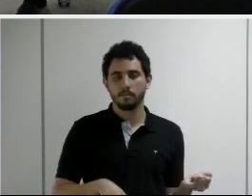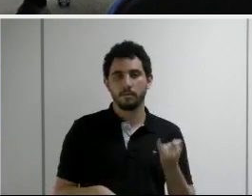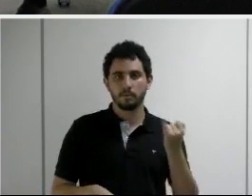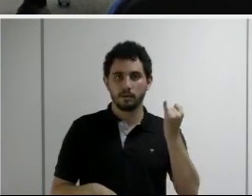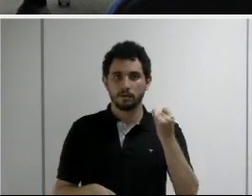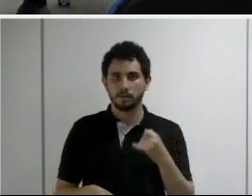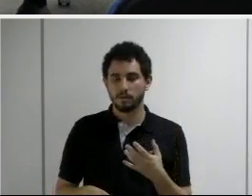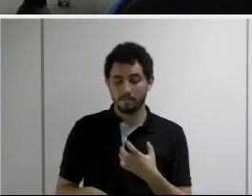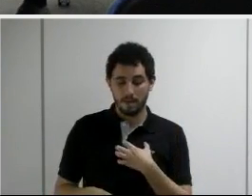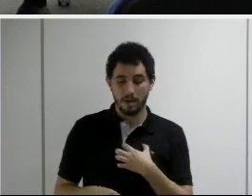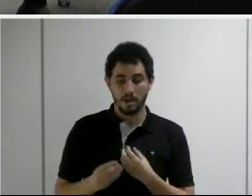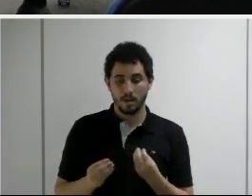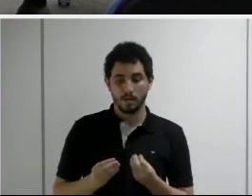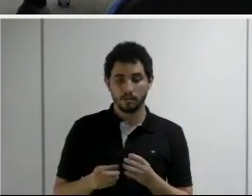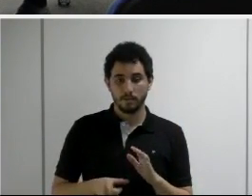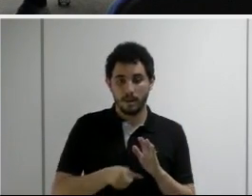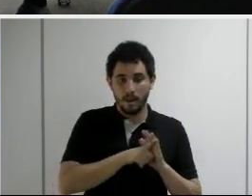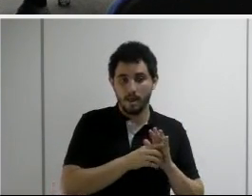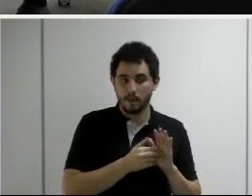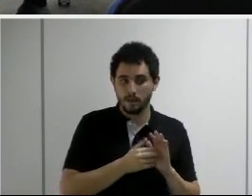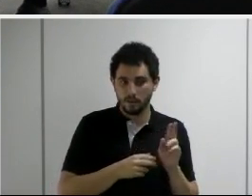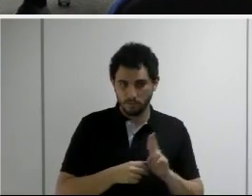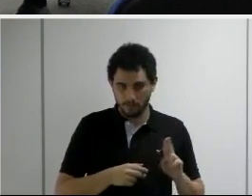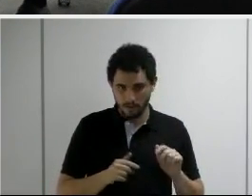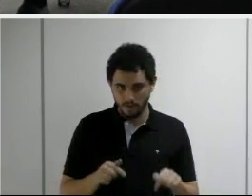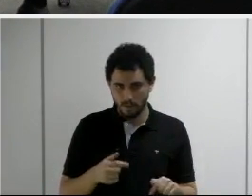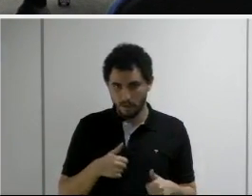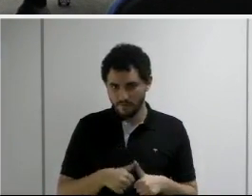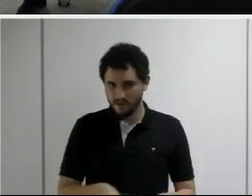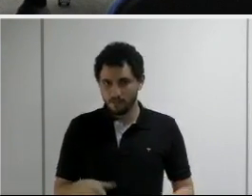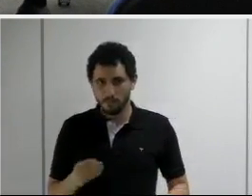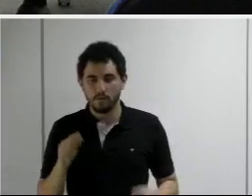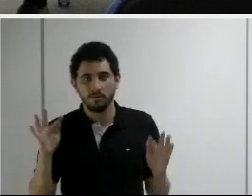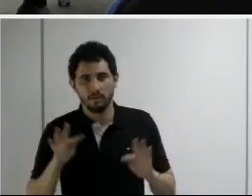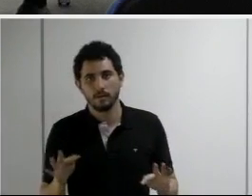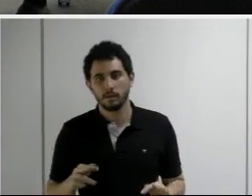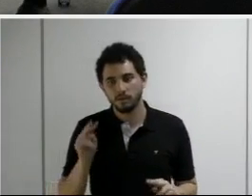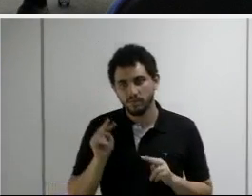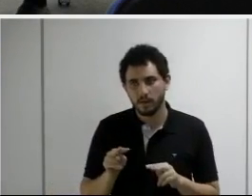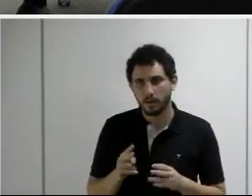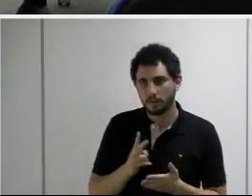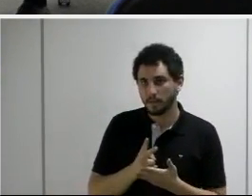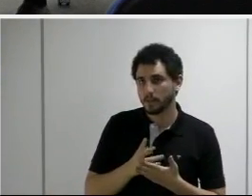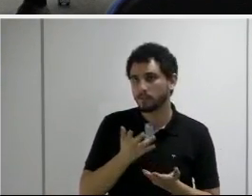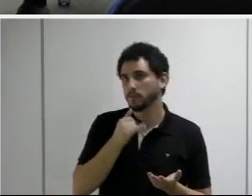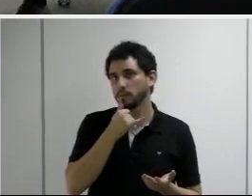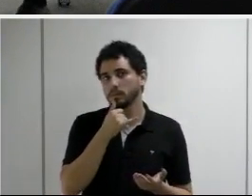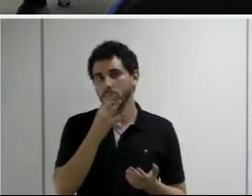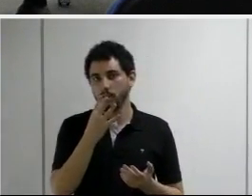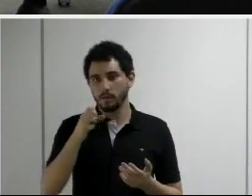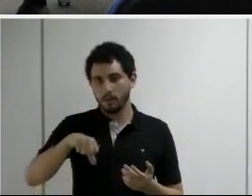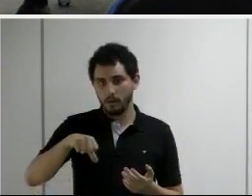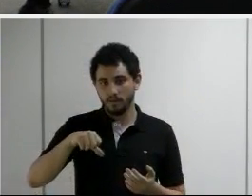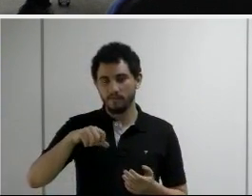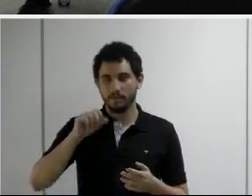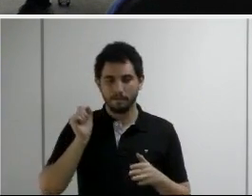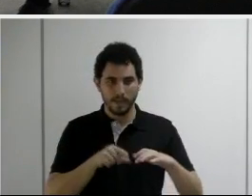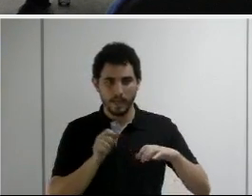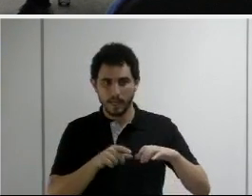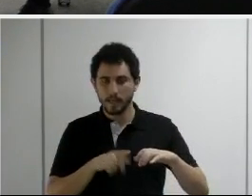o mecanismo legal que está sendo utilizado aqui, e acho que isso eu fiquei extremamente feliz de ver que, mesmo que aos 49 pênaltis